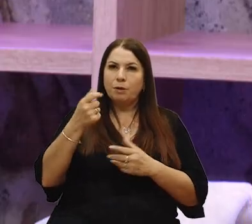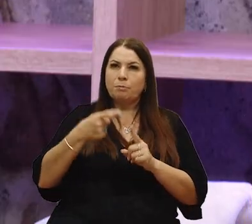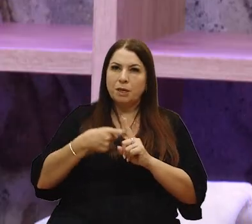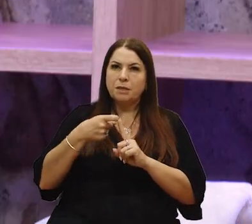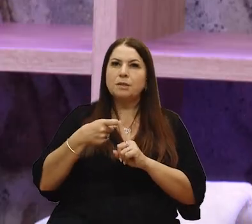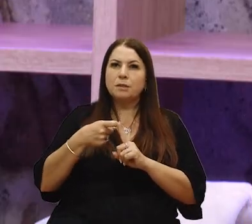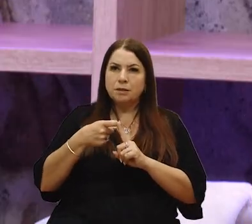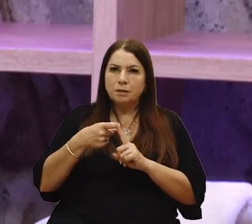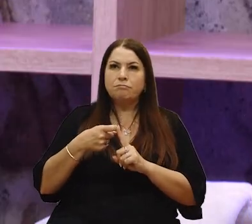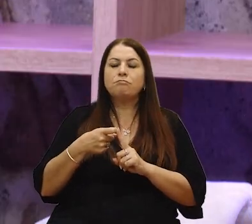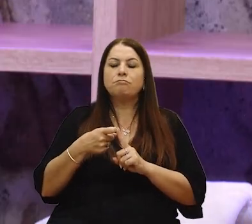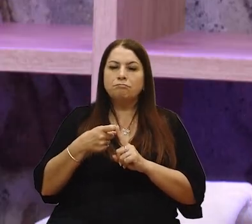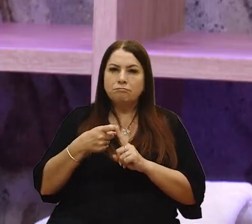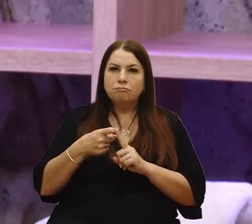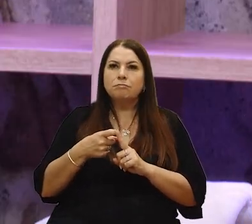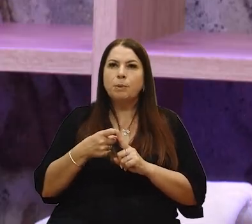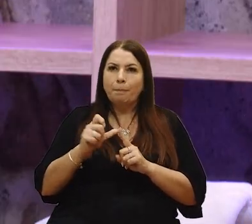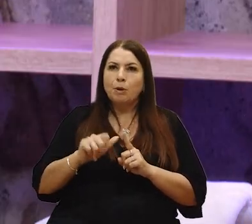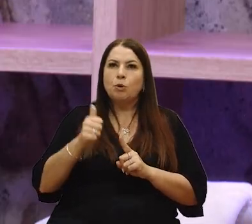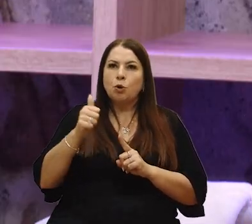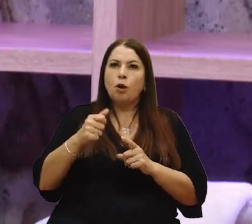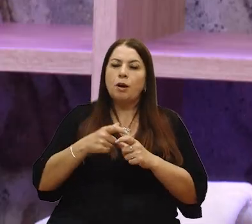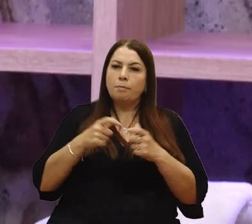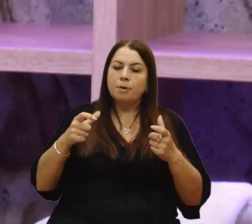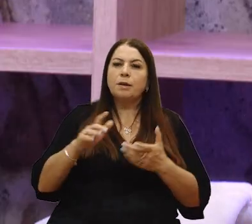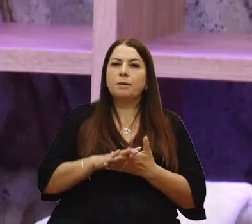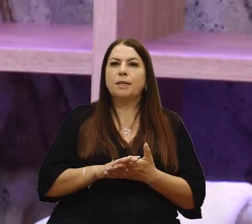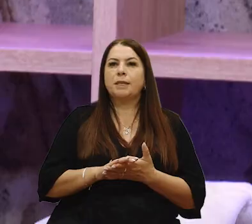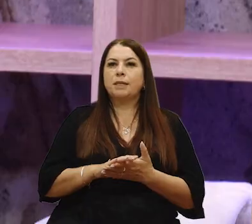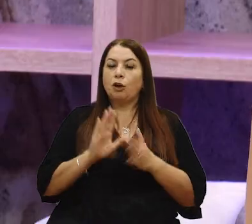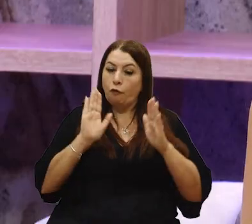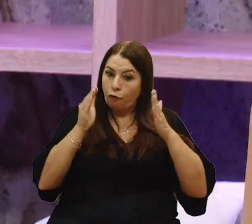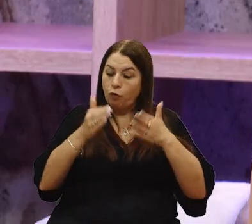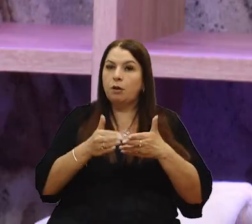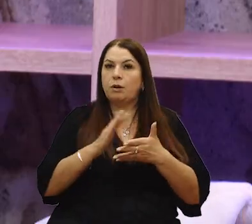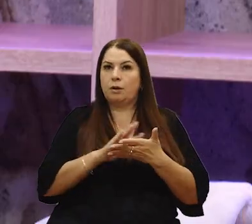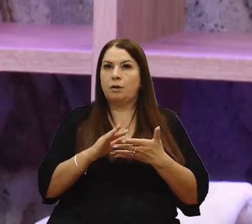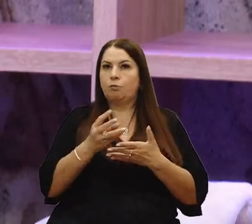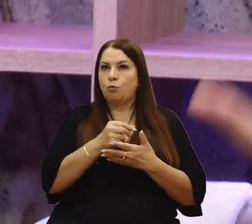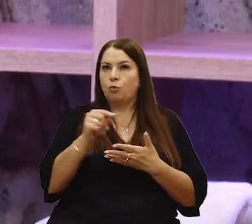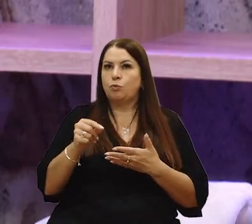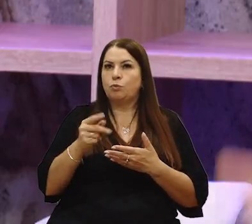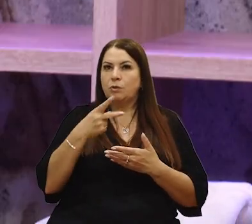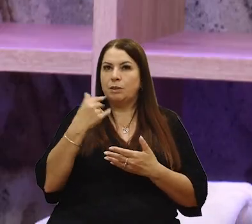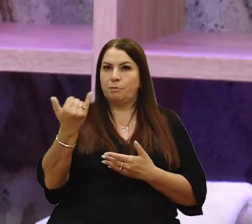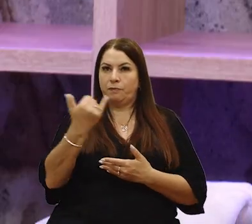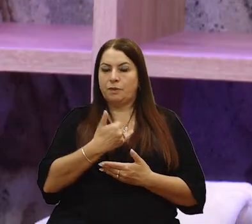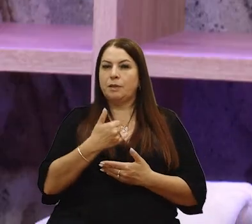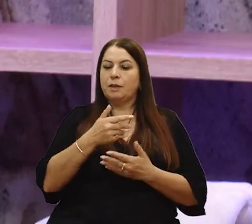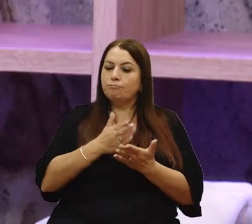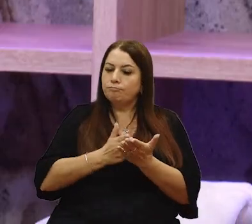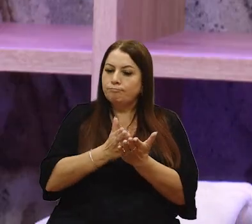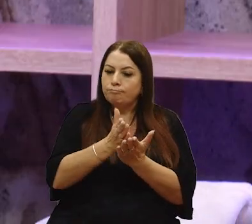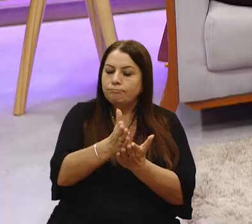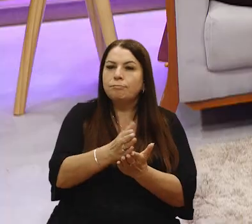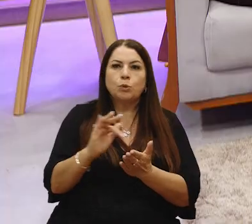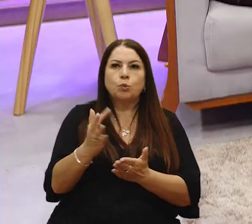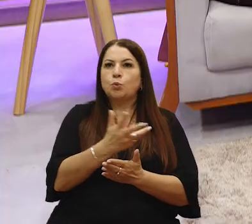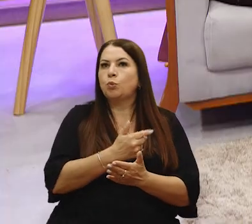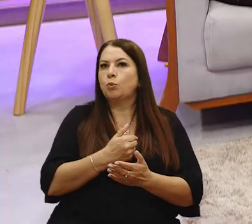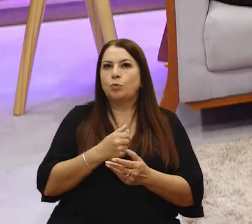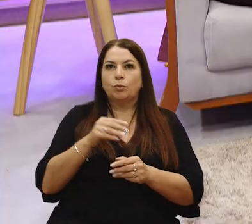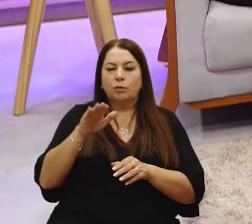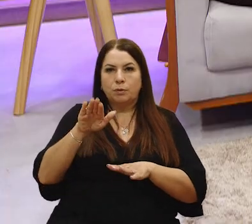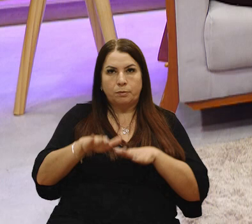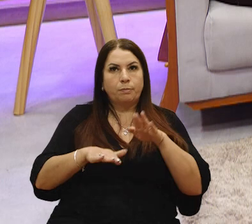dependentes de estrogênio. Então, são duas doenças que têm, dois diagnósticos que têm uma influência hormonal e que muitas vezes eles vêm juntos, né? Um componente inflamatório